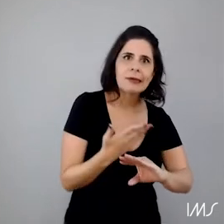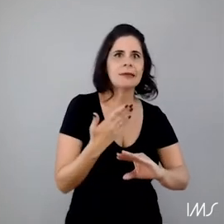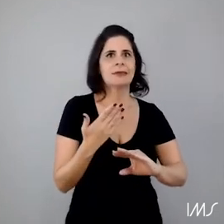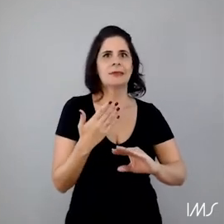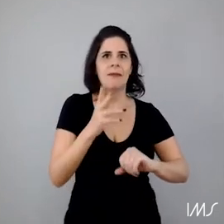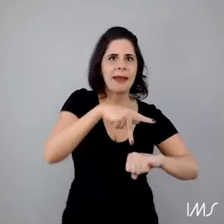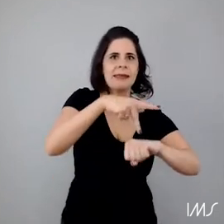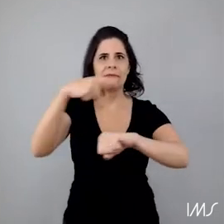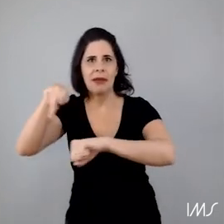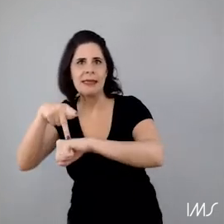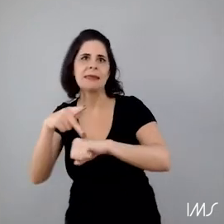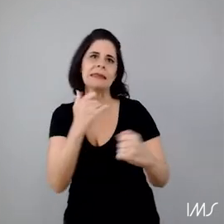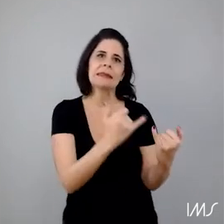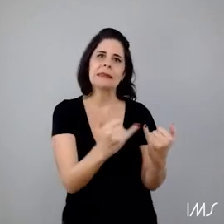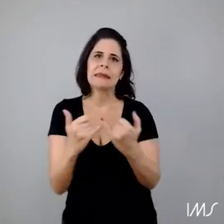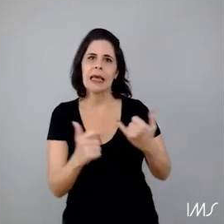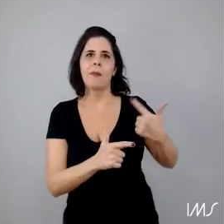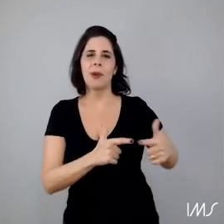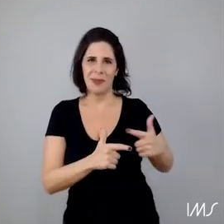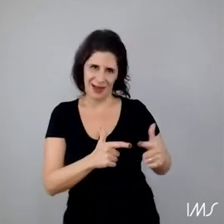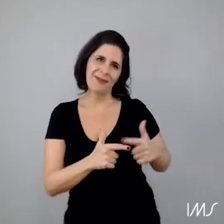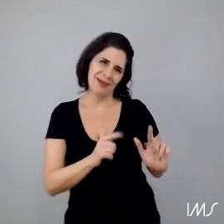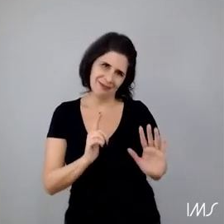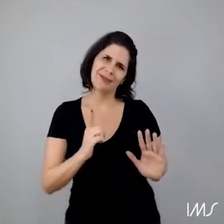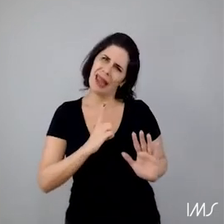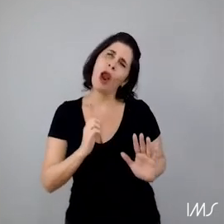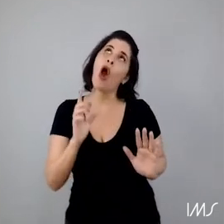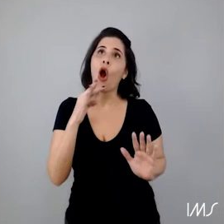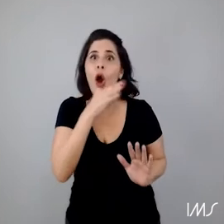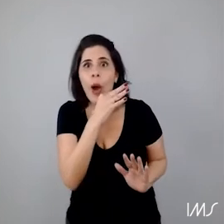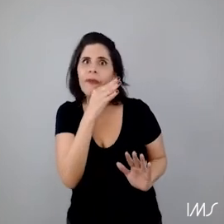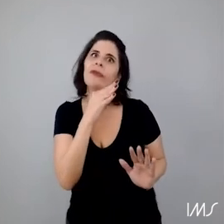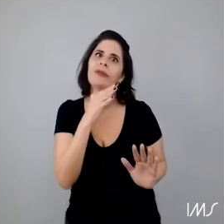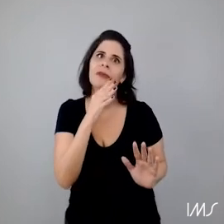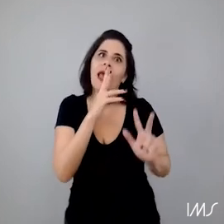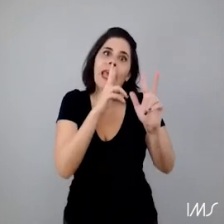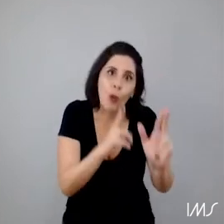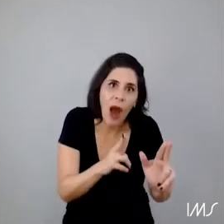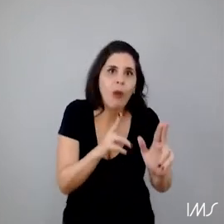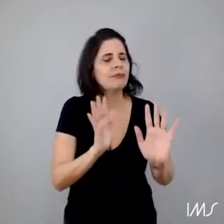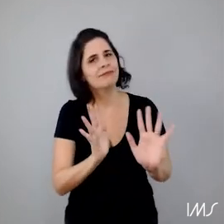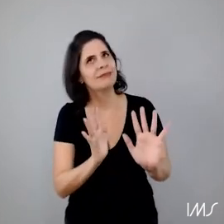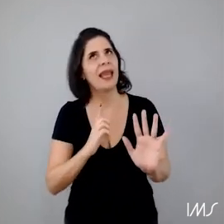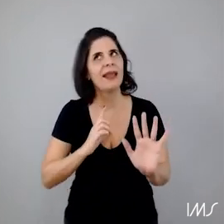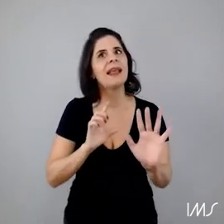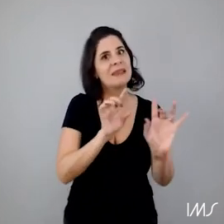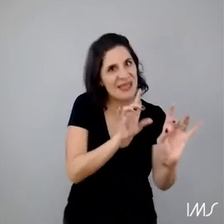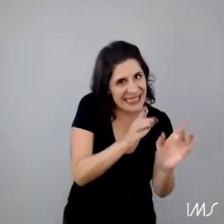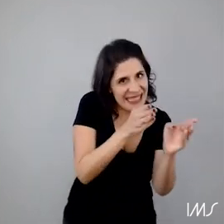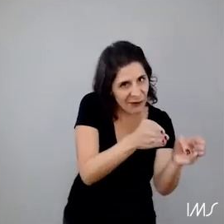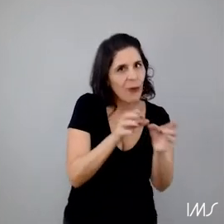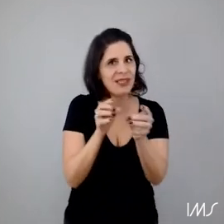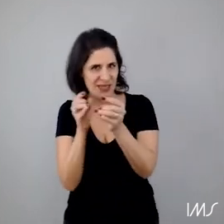clama, né, por esse latino-americanismo, né, clama por essas